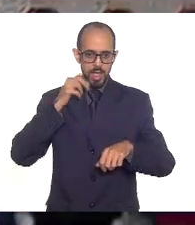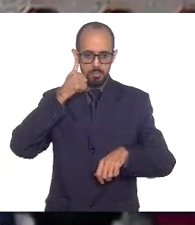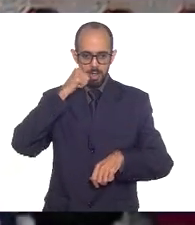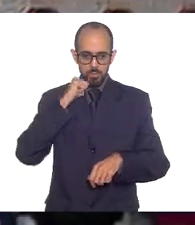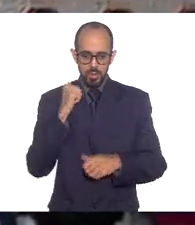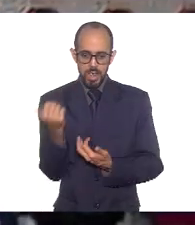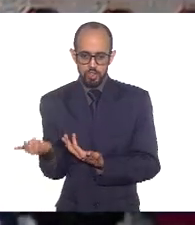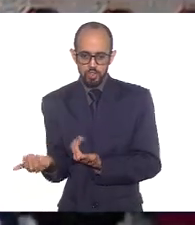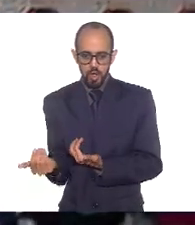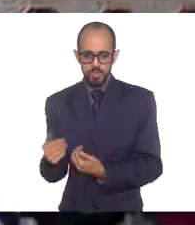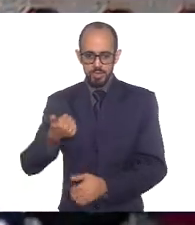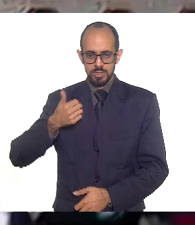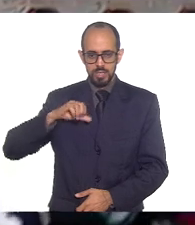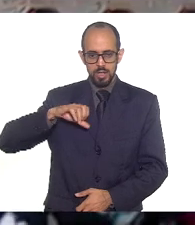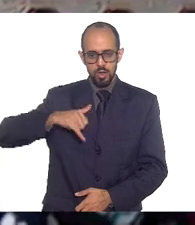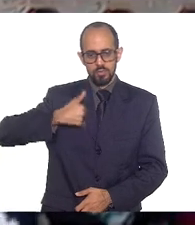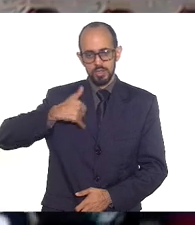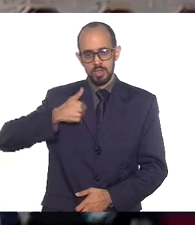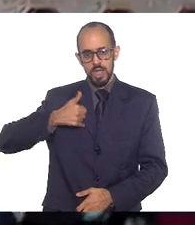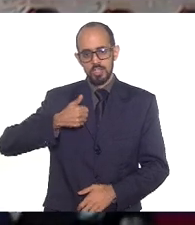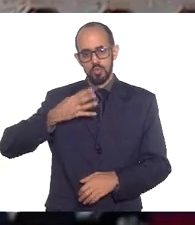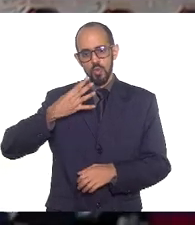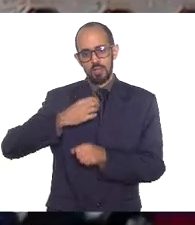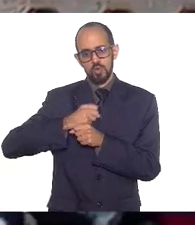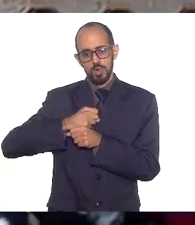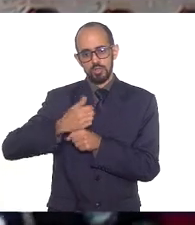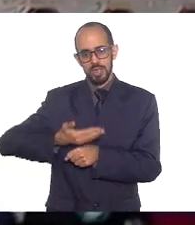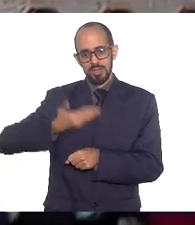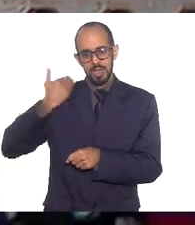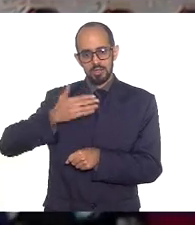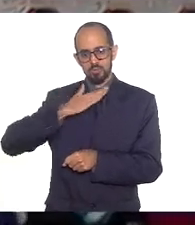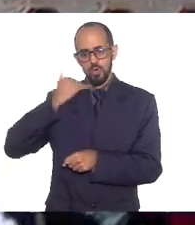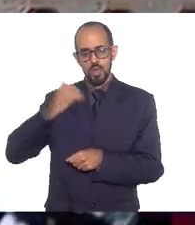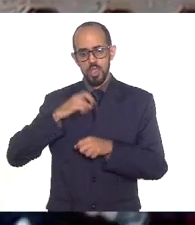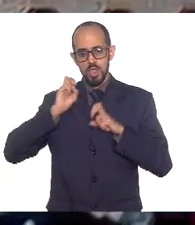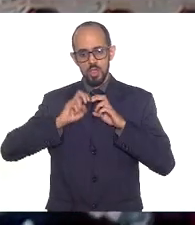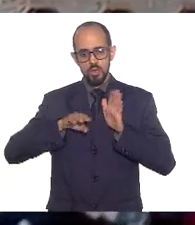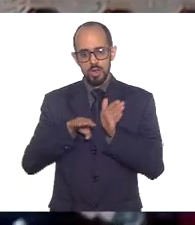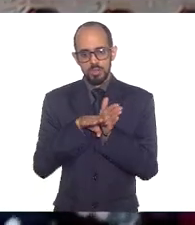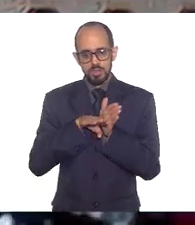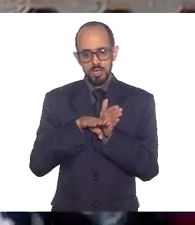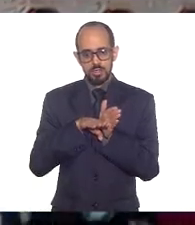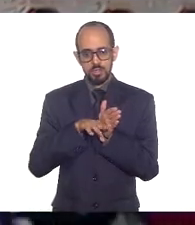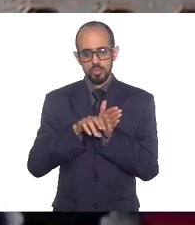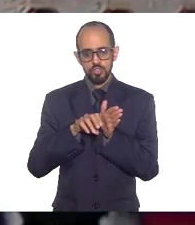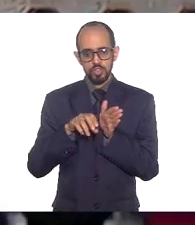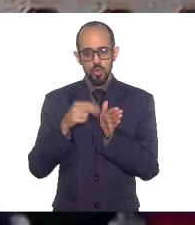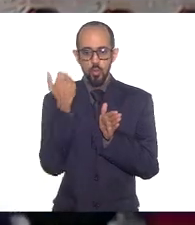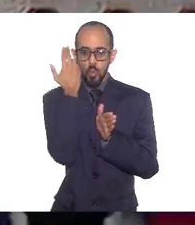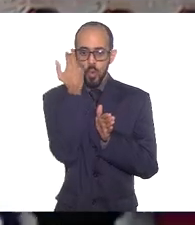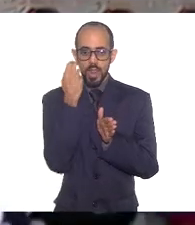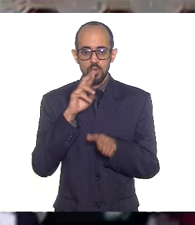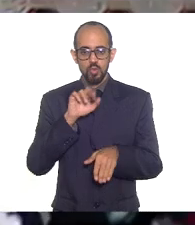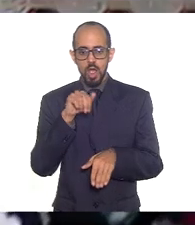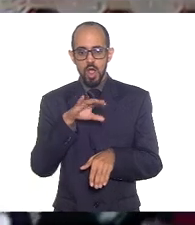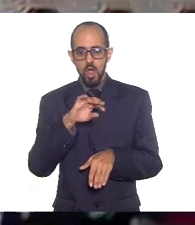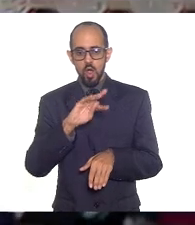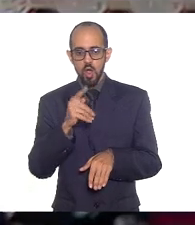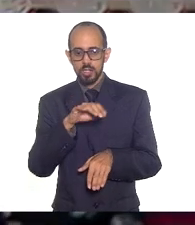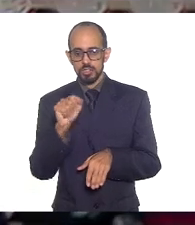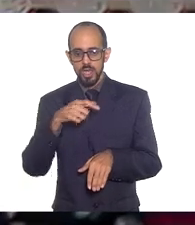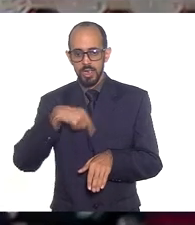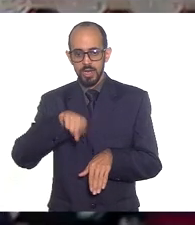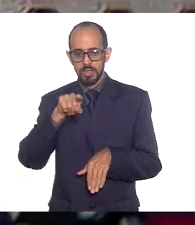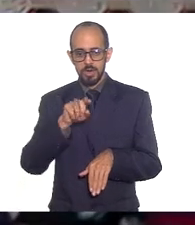que morreu há 4 anos atrás na SuperVia na estação Coelho da Rocha Joana ia para